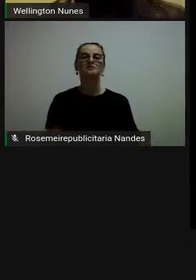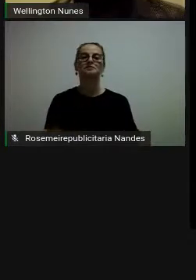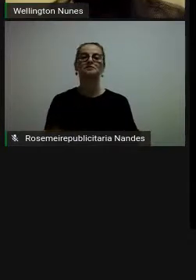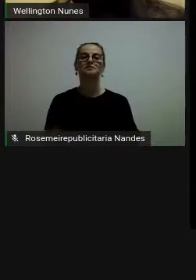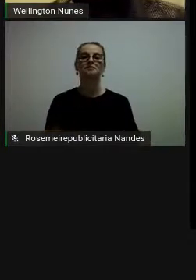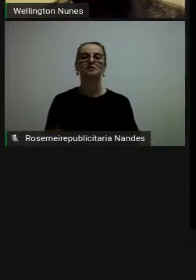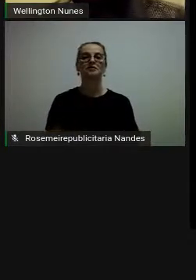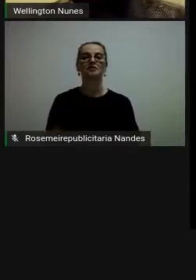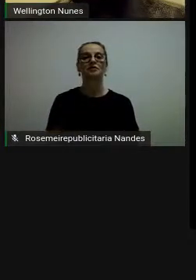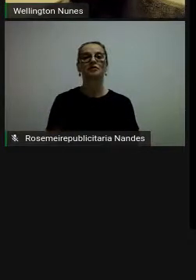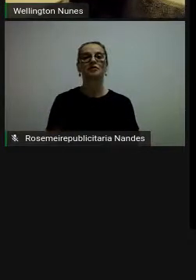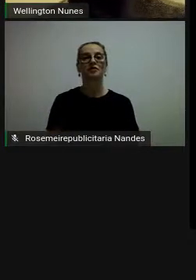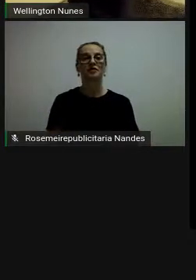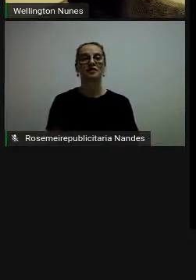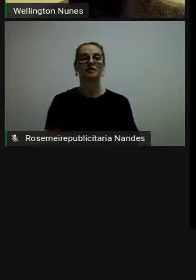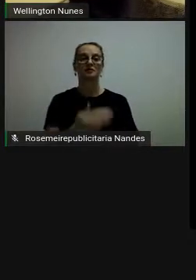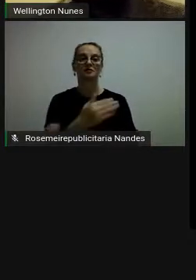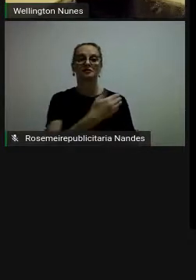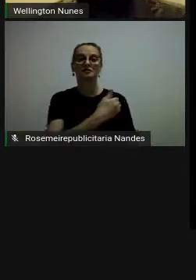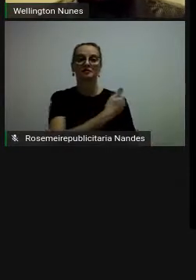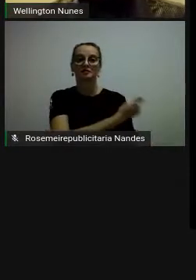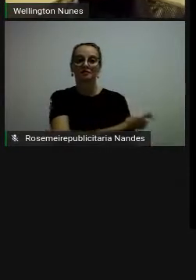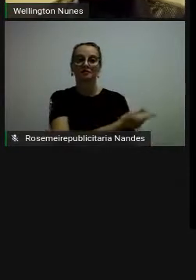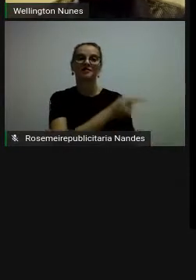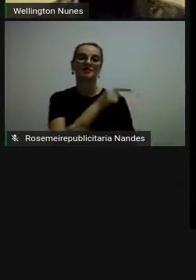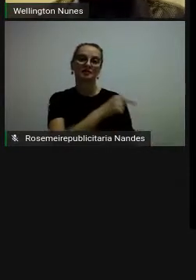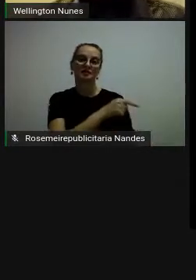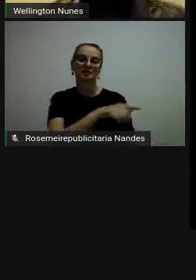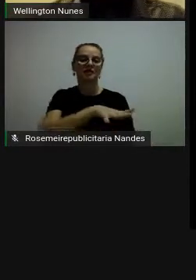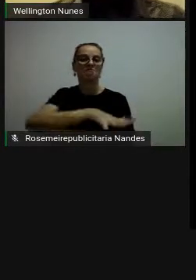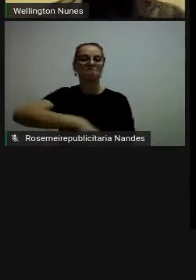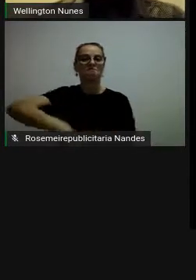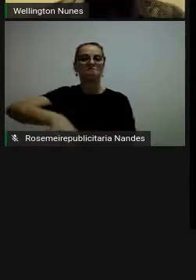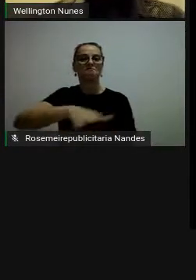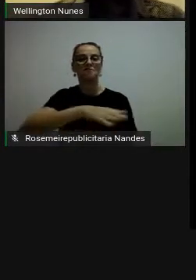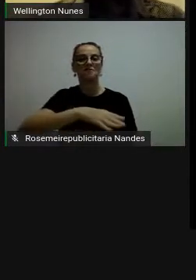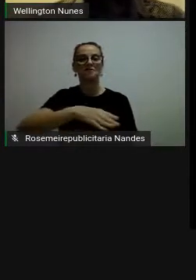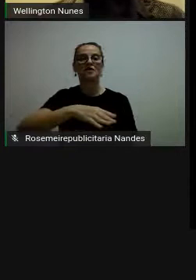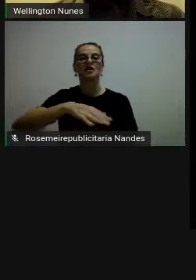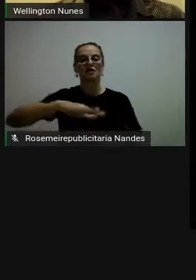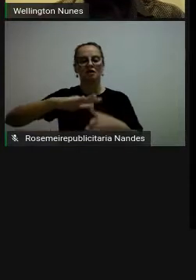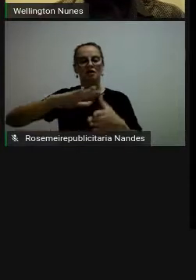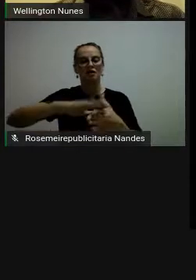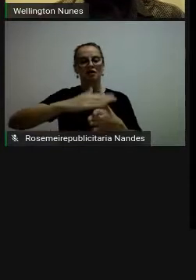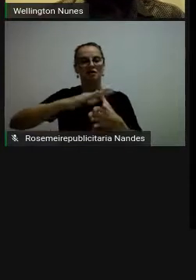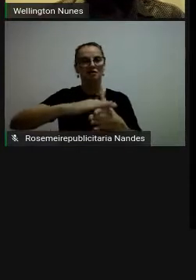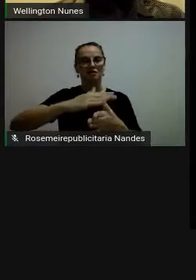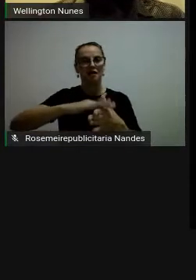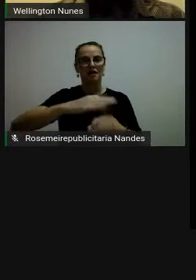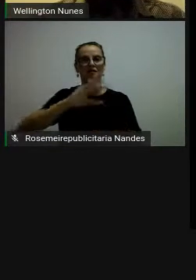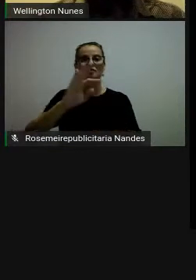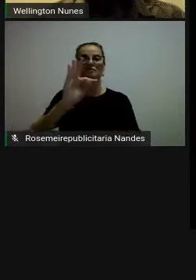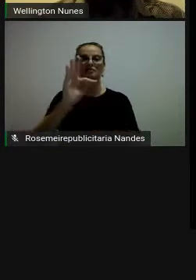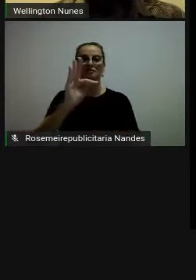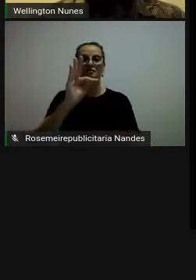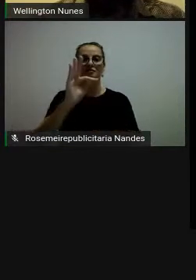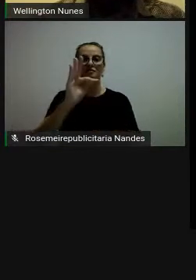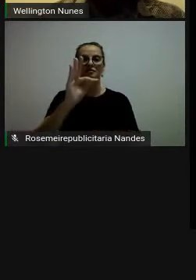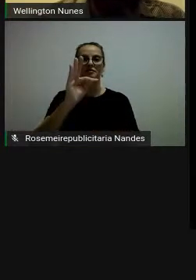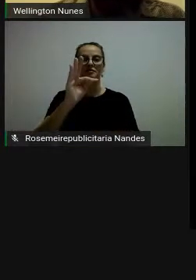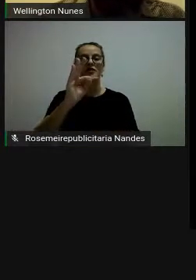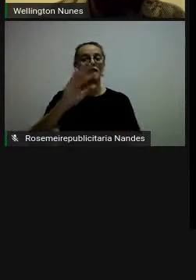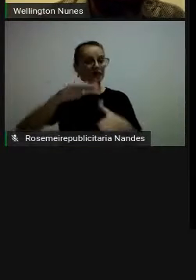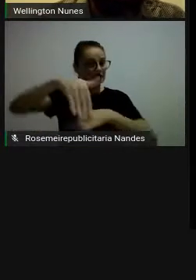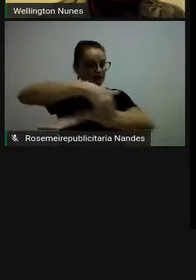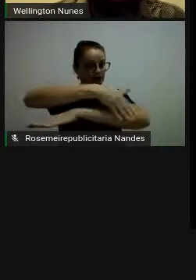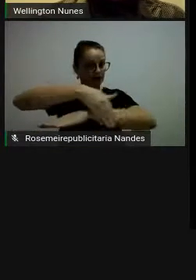Avenida T63, e aqui em Goiânia, cruzando ali o Córrego Cascavel. E ali, esse